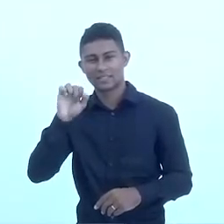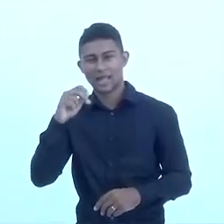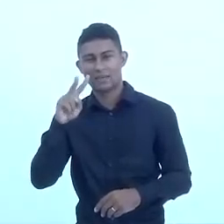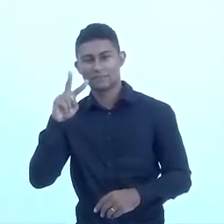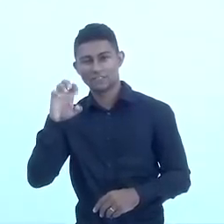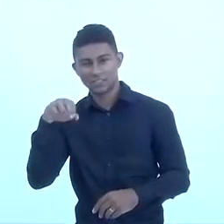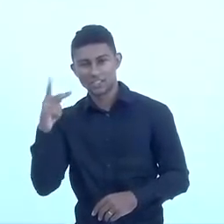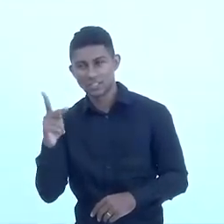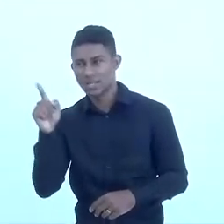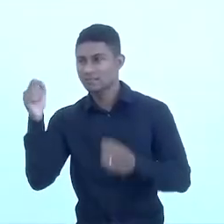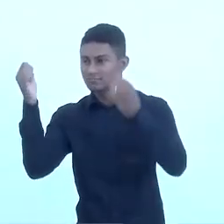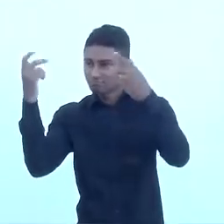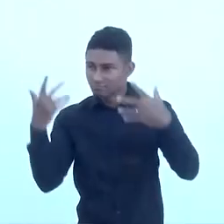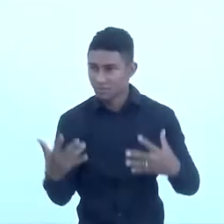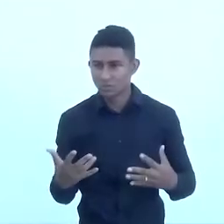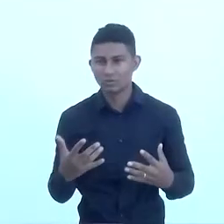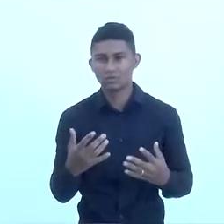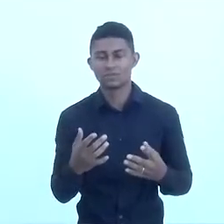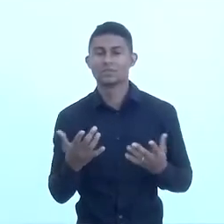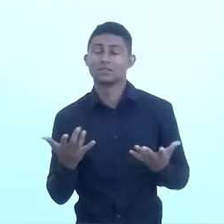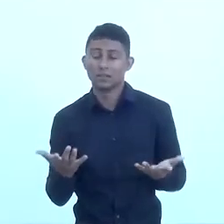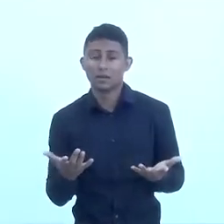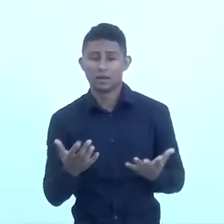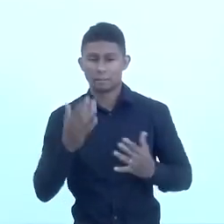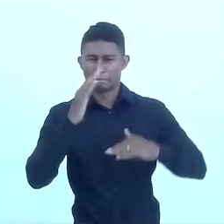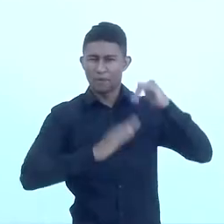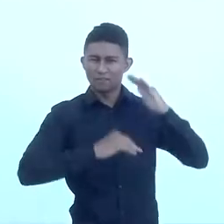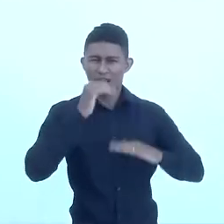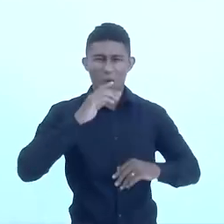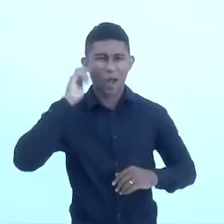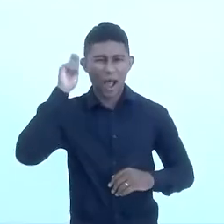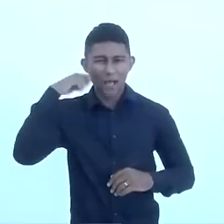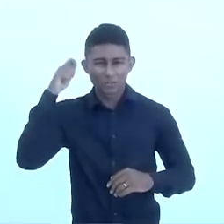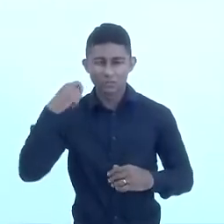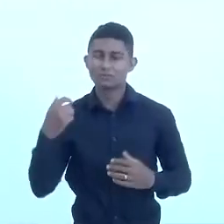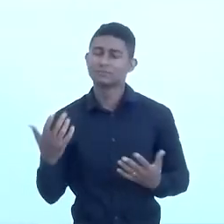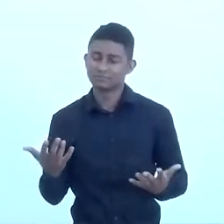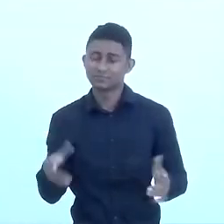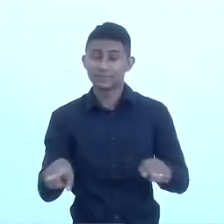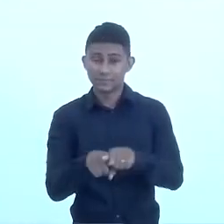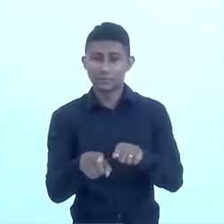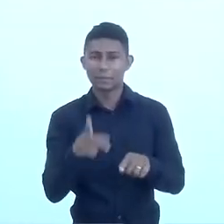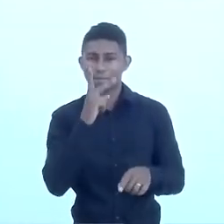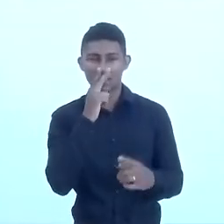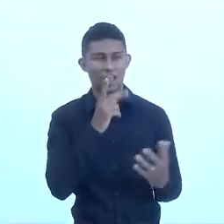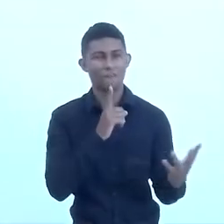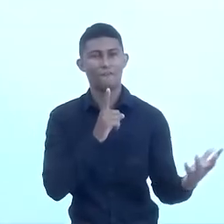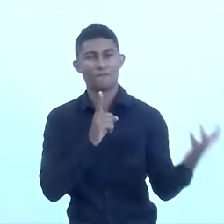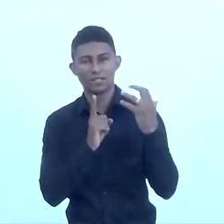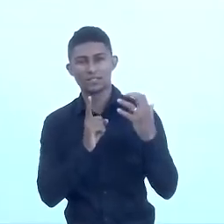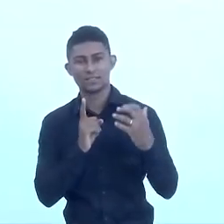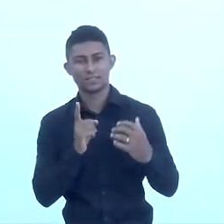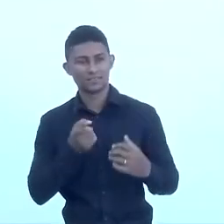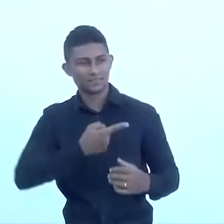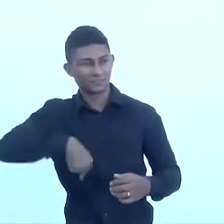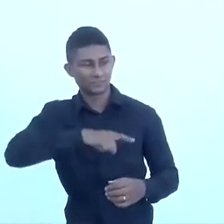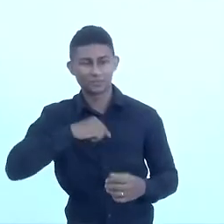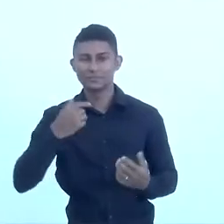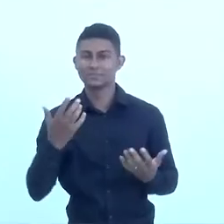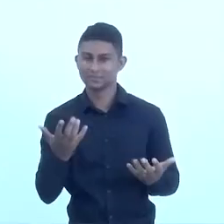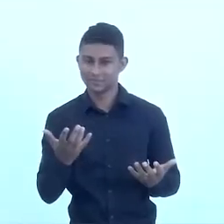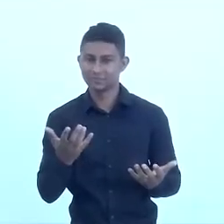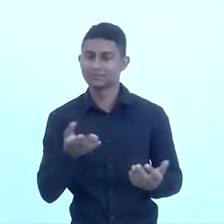instinto, ou não era assim. Era assim, é essa profissão. E ela deforma a gente também. Como qualquer